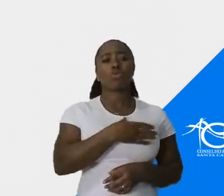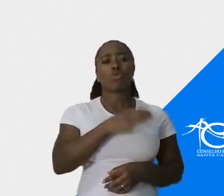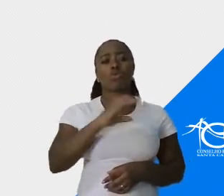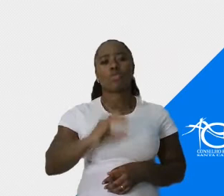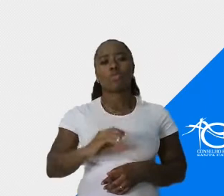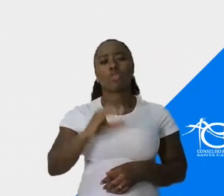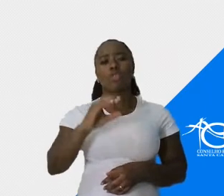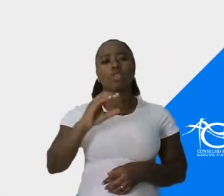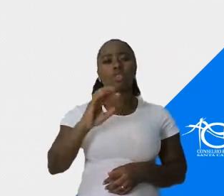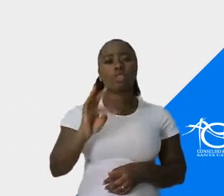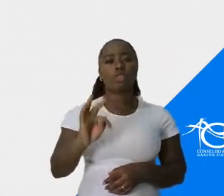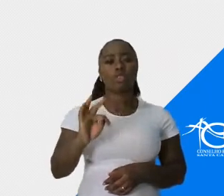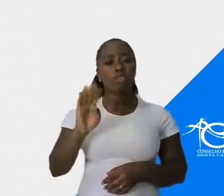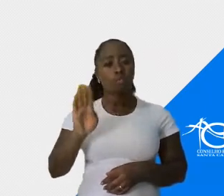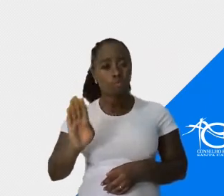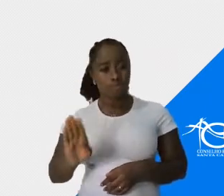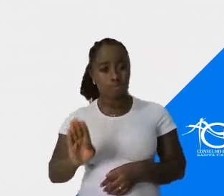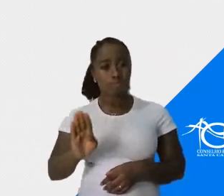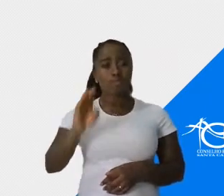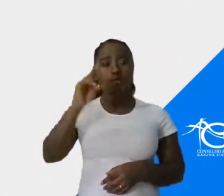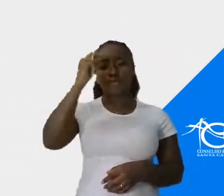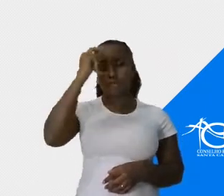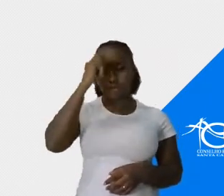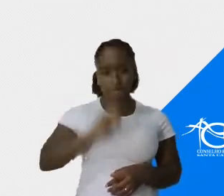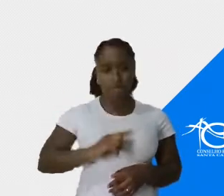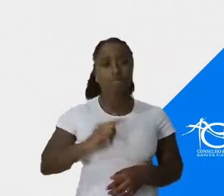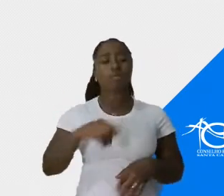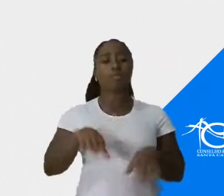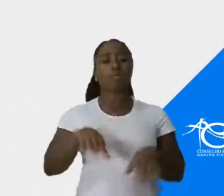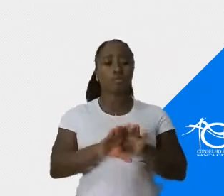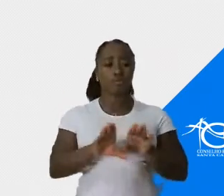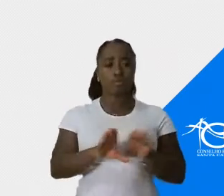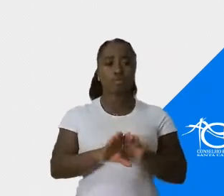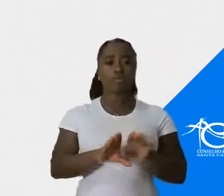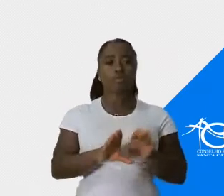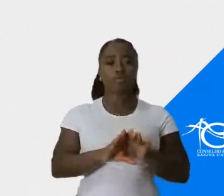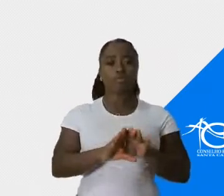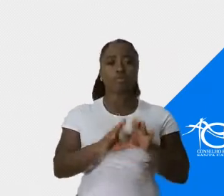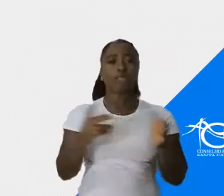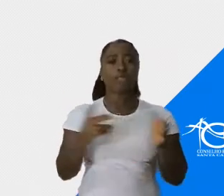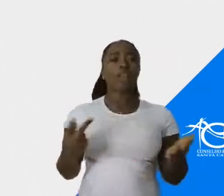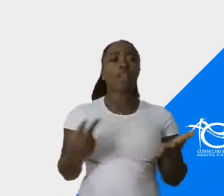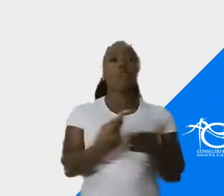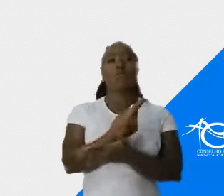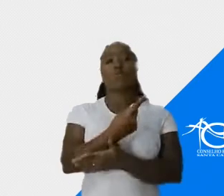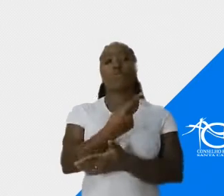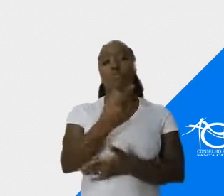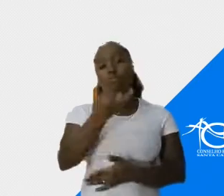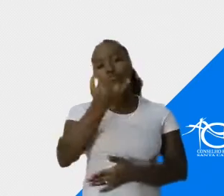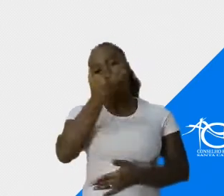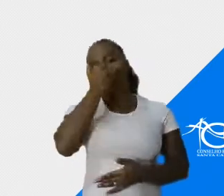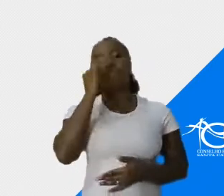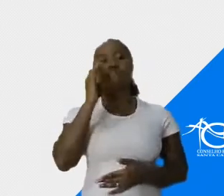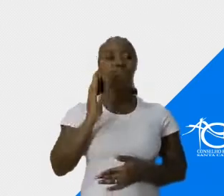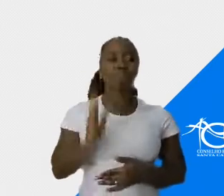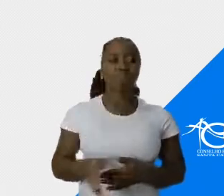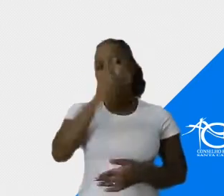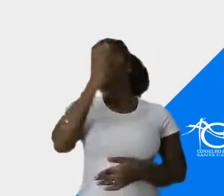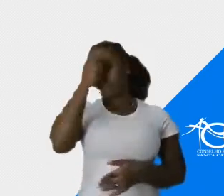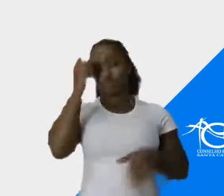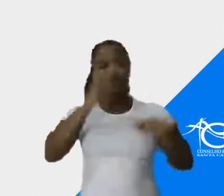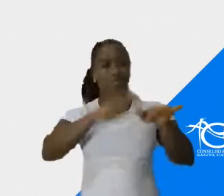Porque o perfil de reincidentes é um perfil muito típico, né? Alguém que já esteve no trânsito, está no trânsito, está envolvido